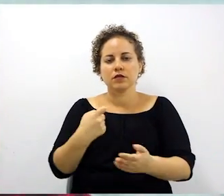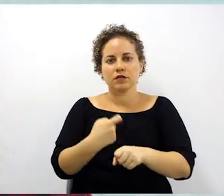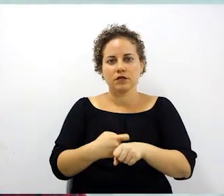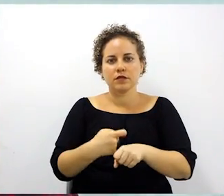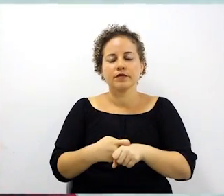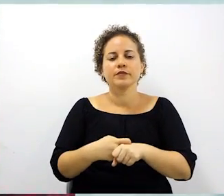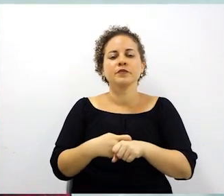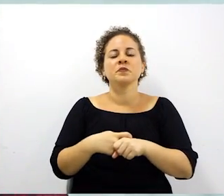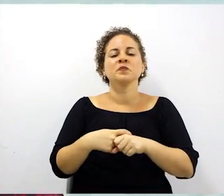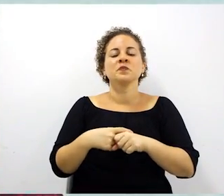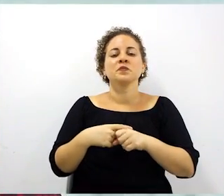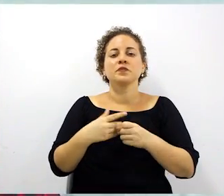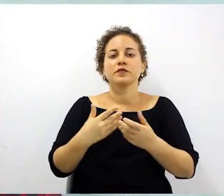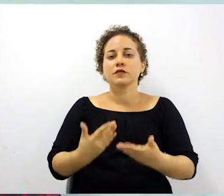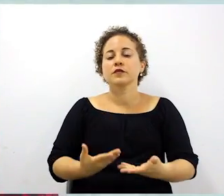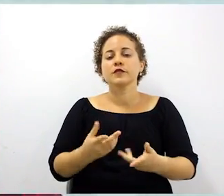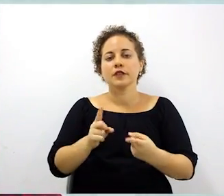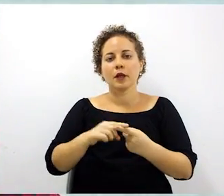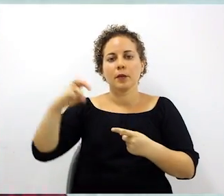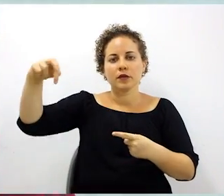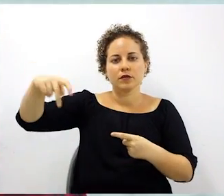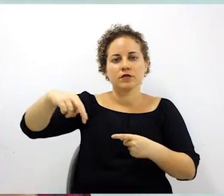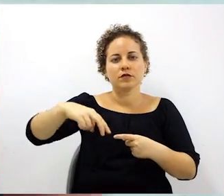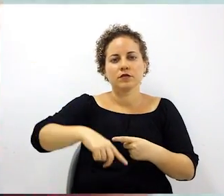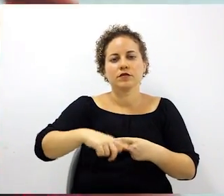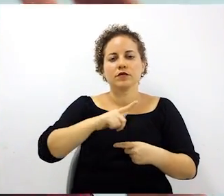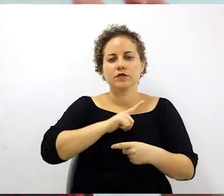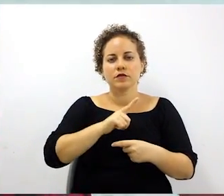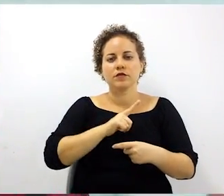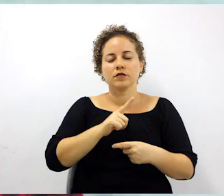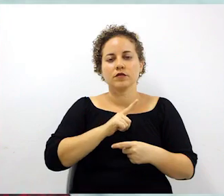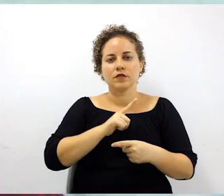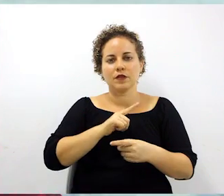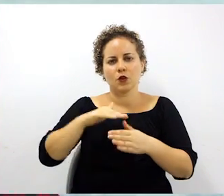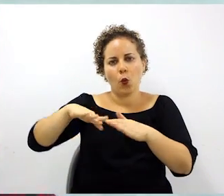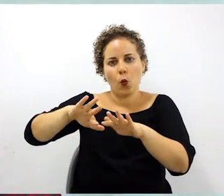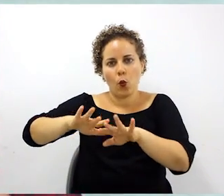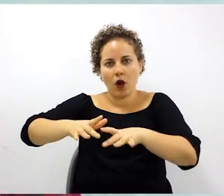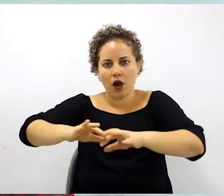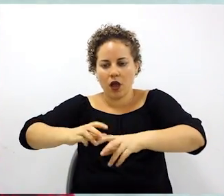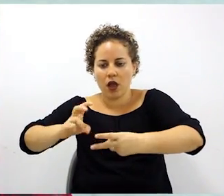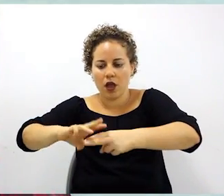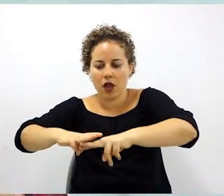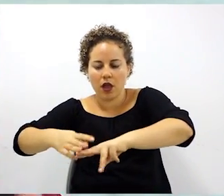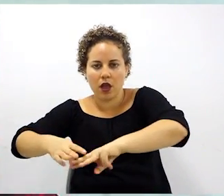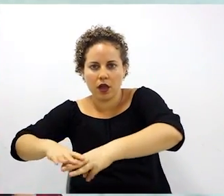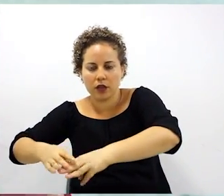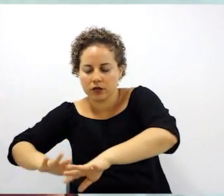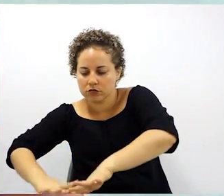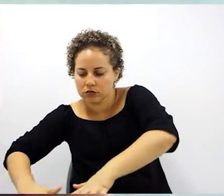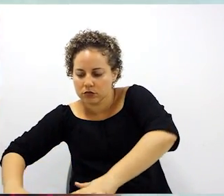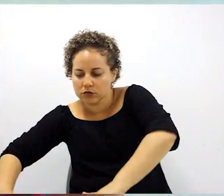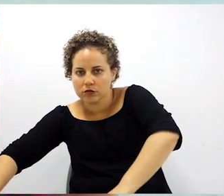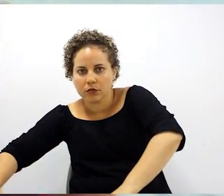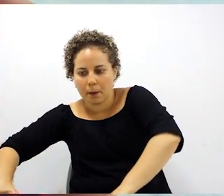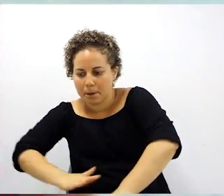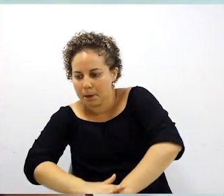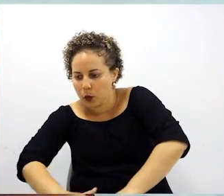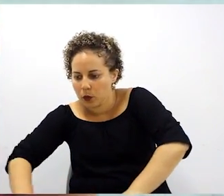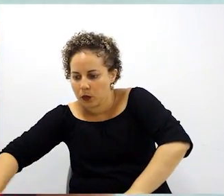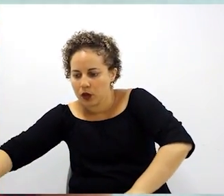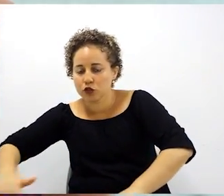portaló. Além disso, nessa escada é preciso ter uma rede que passe por baixo entre os corrimãos. Então, no